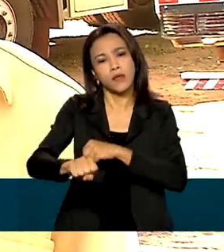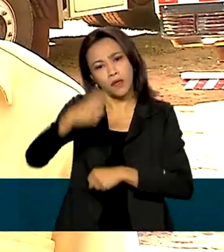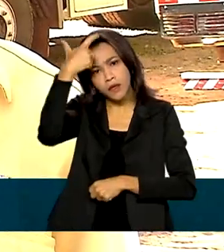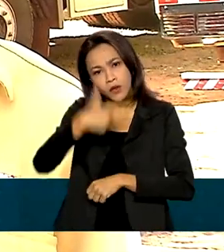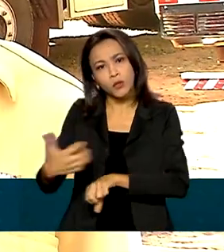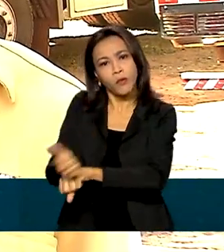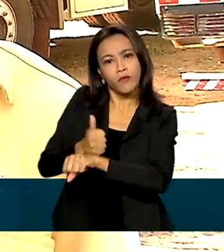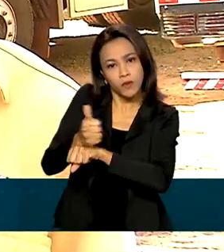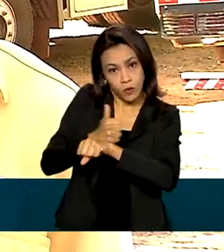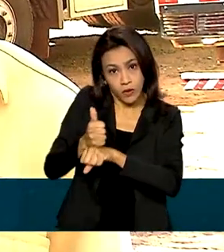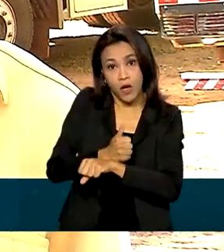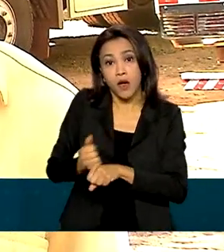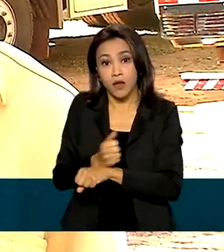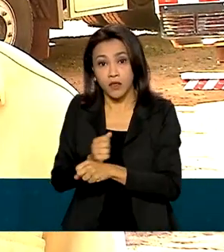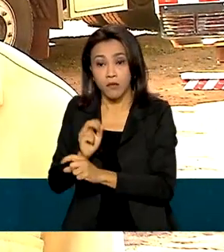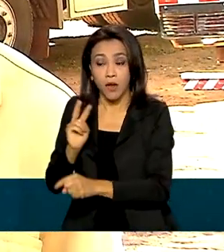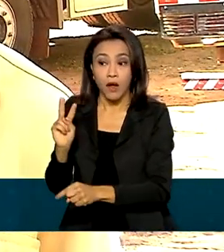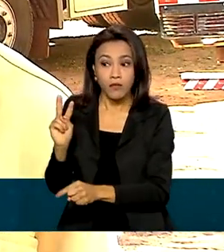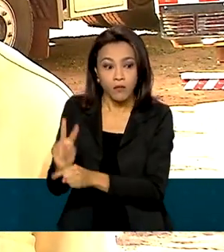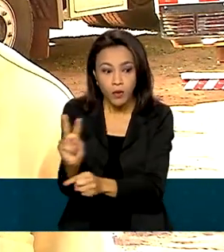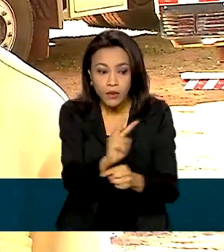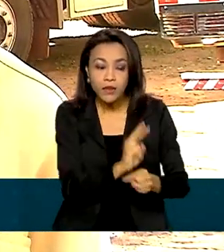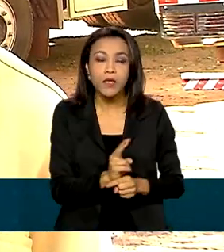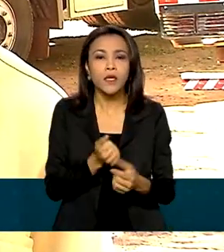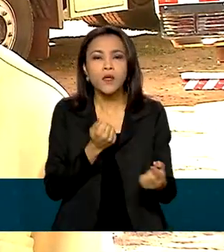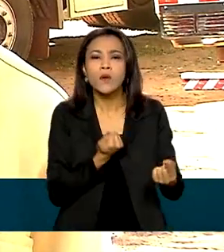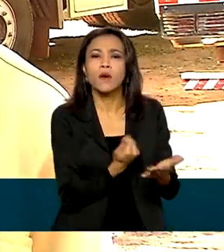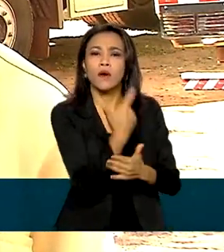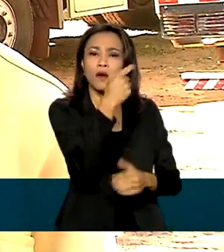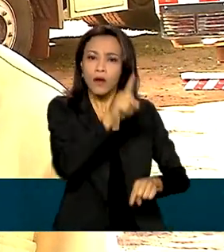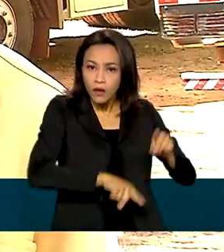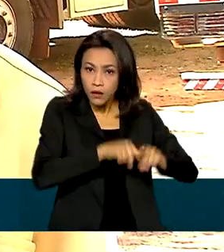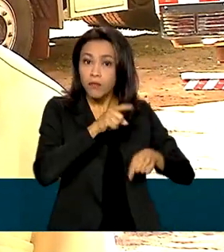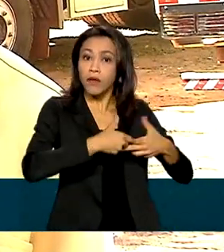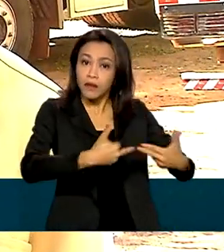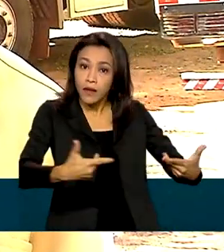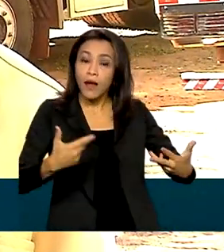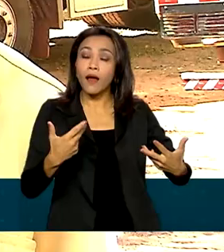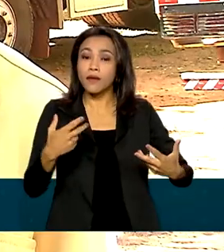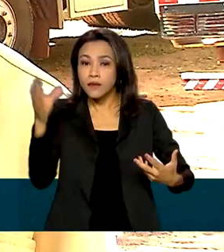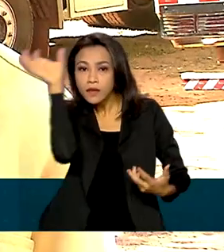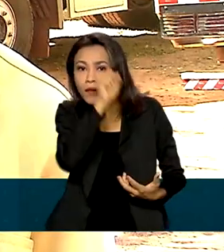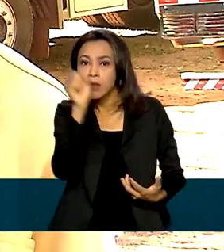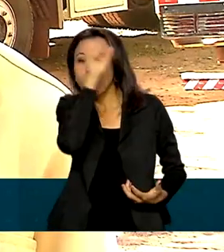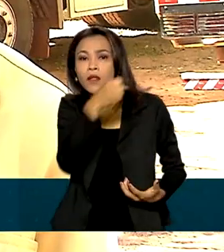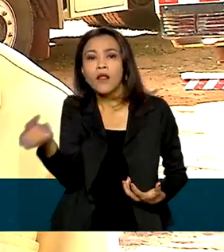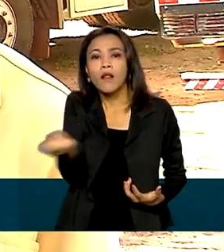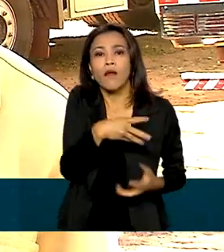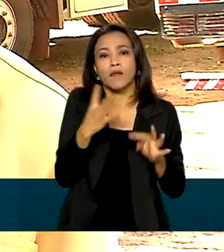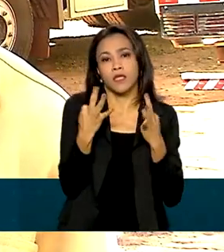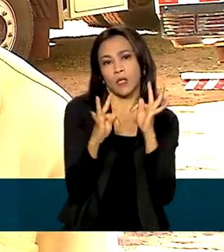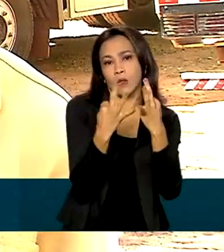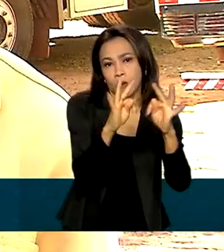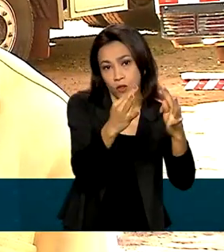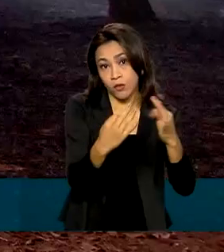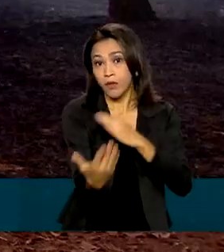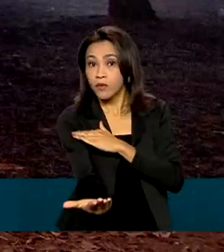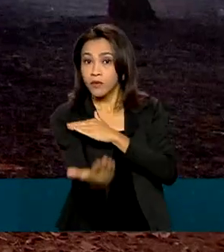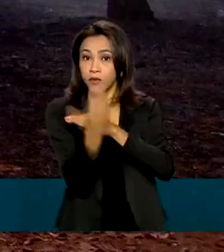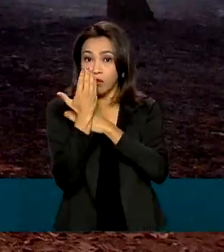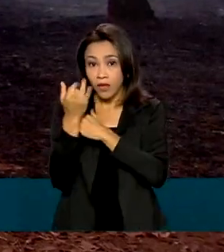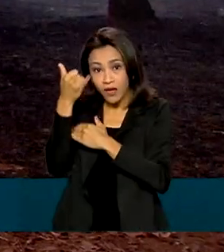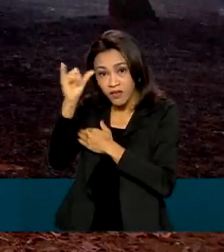servidores e adquirindo equipamentos, adquirindo novas tecnologias para fazer frente a esse problema.